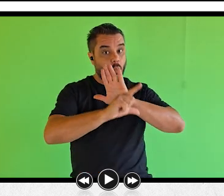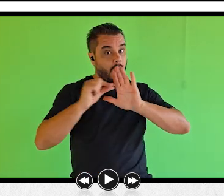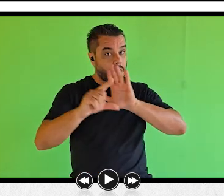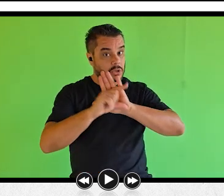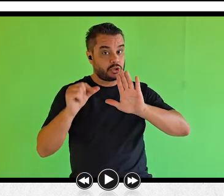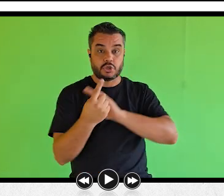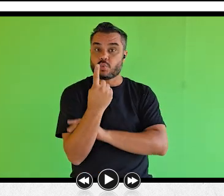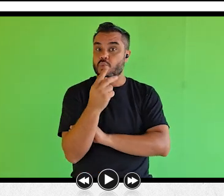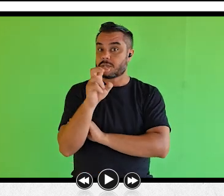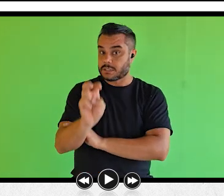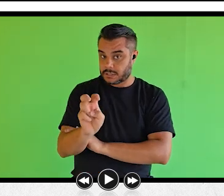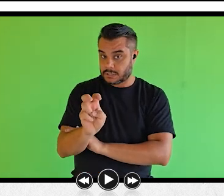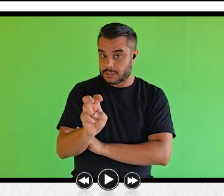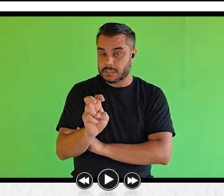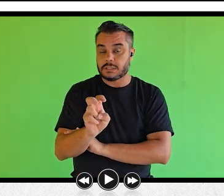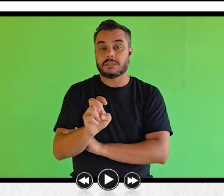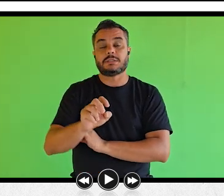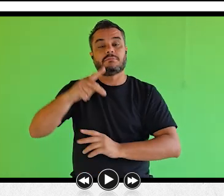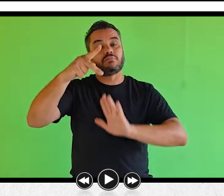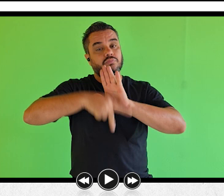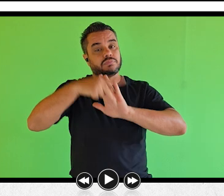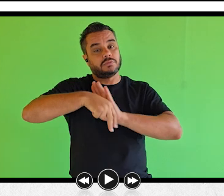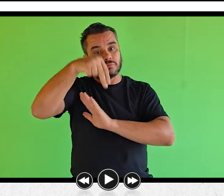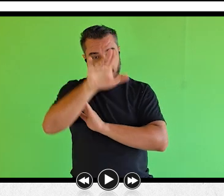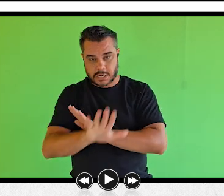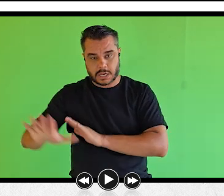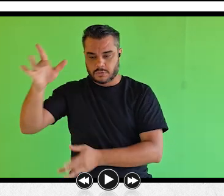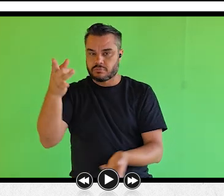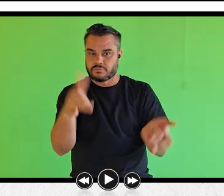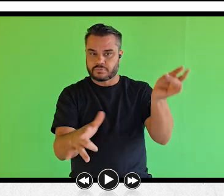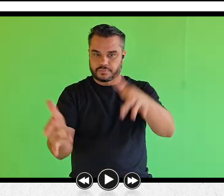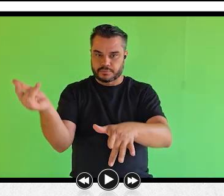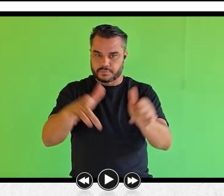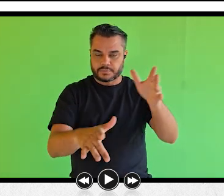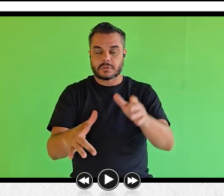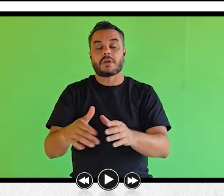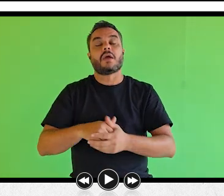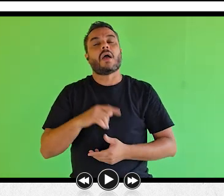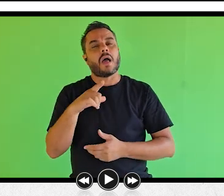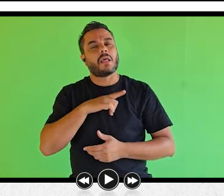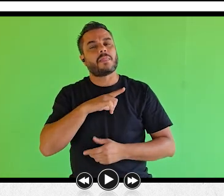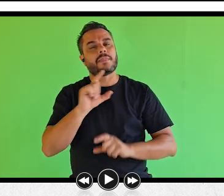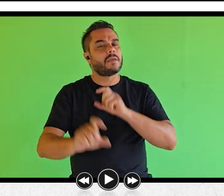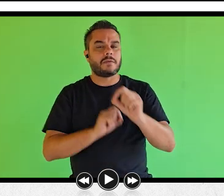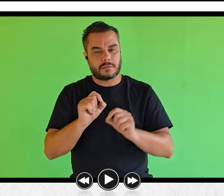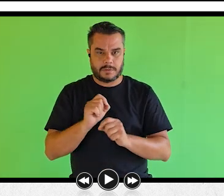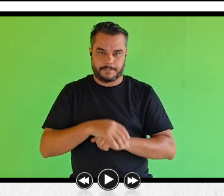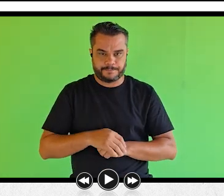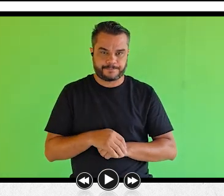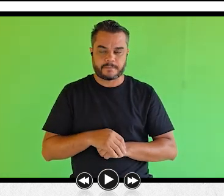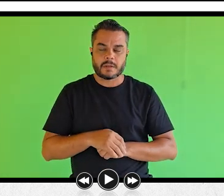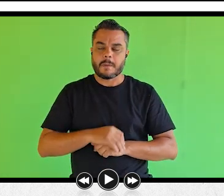de Resíduos, dentre o seu conteúdo mínimo, ele tem que abordar metas para eliminação e recuperação